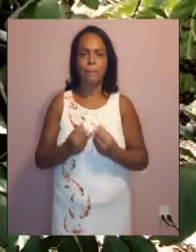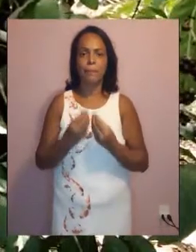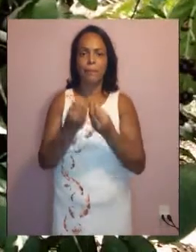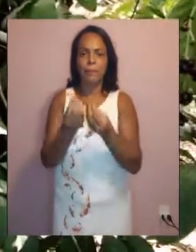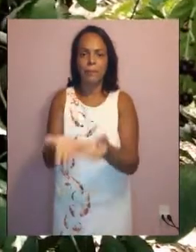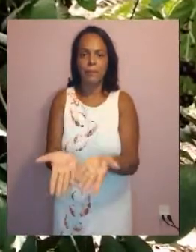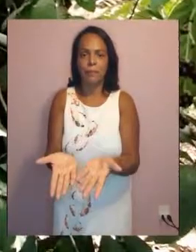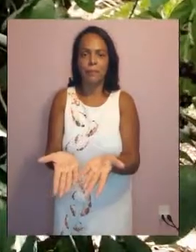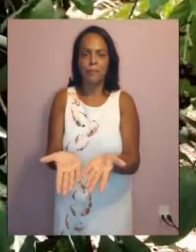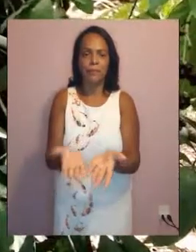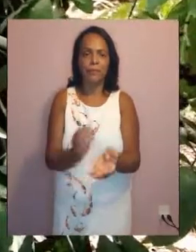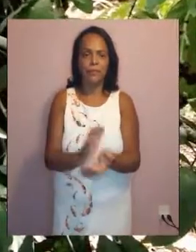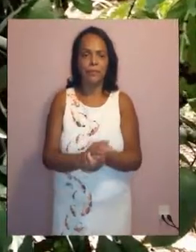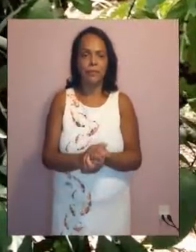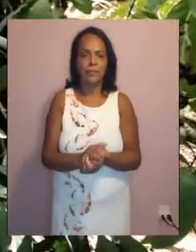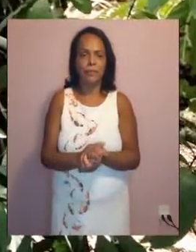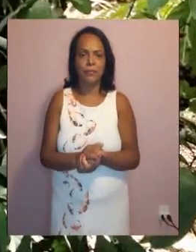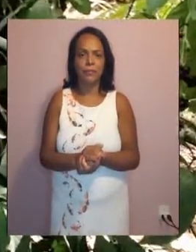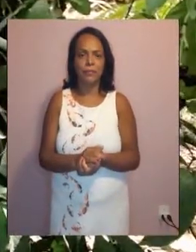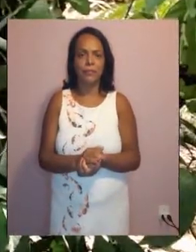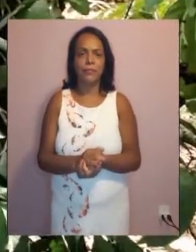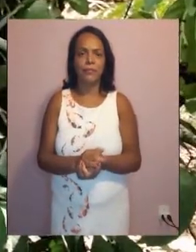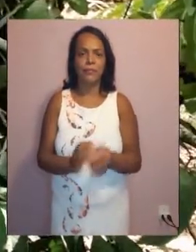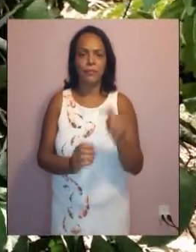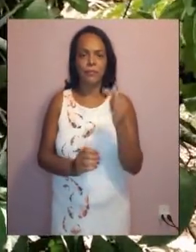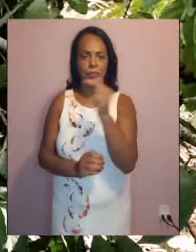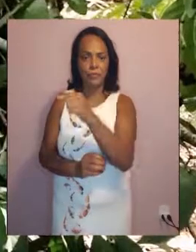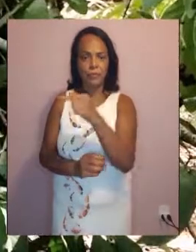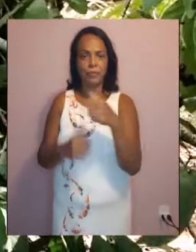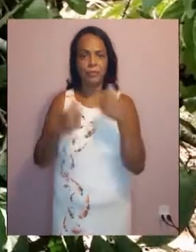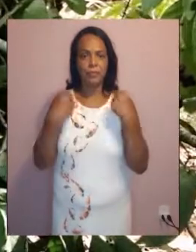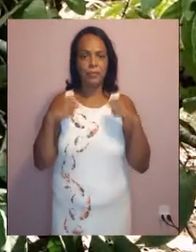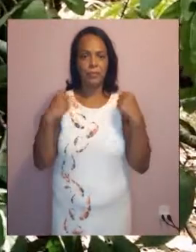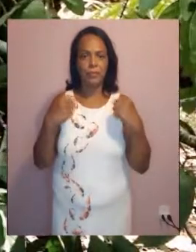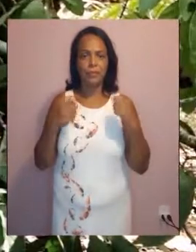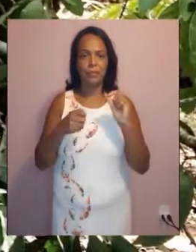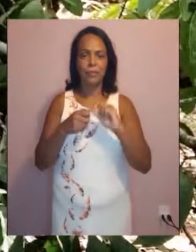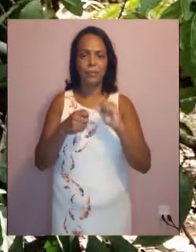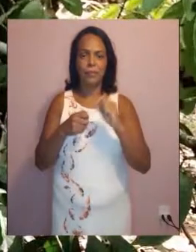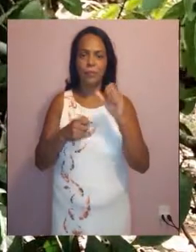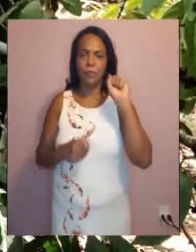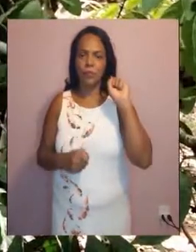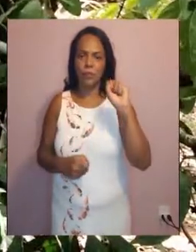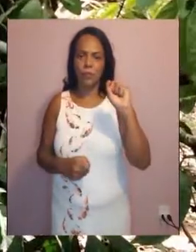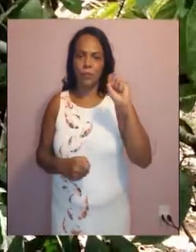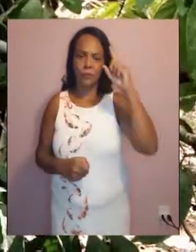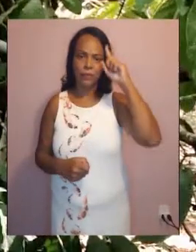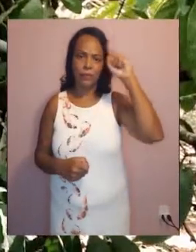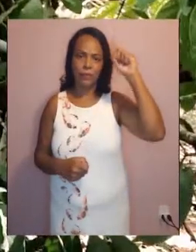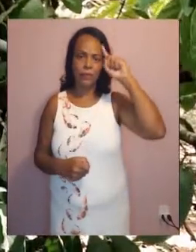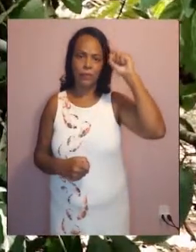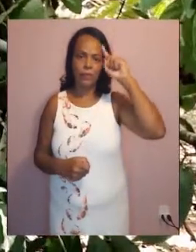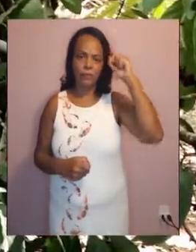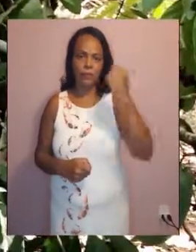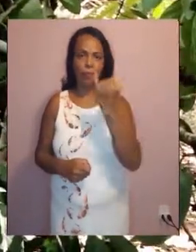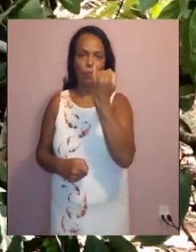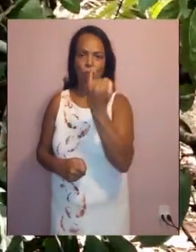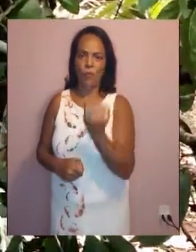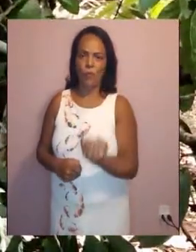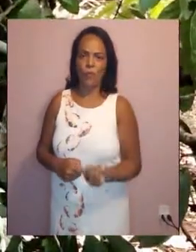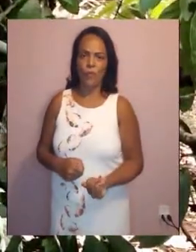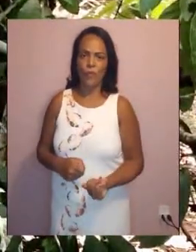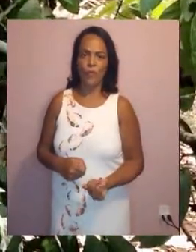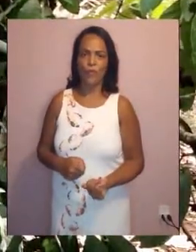dias, eu te acompanharei em todos os momentos. Você vai continuar exercendo as